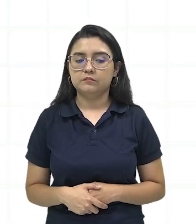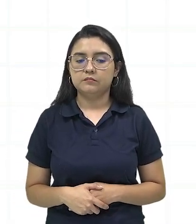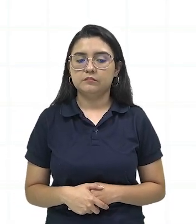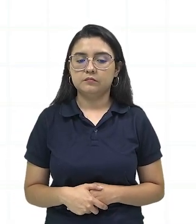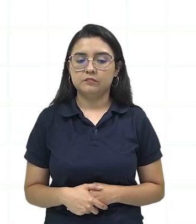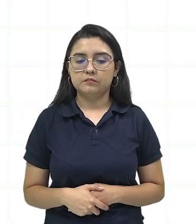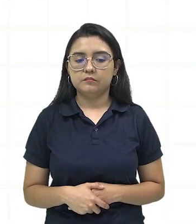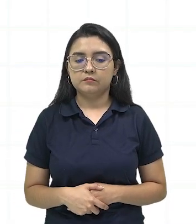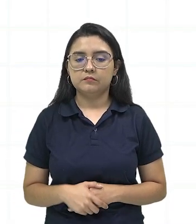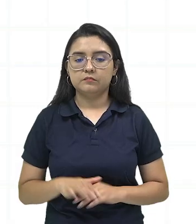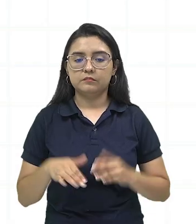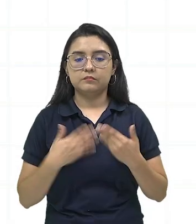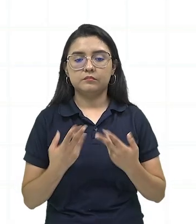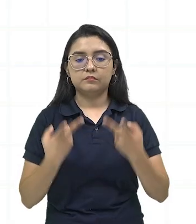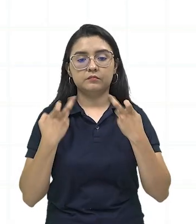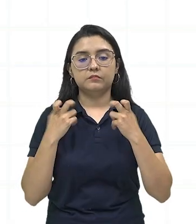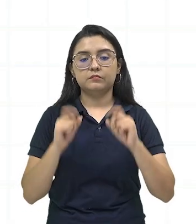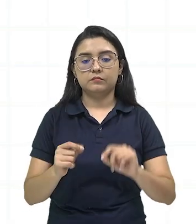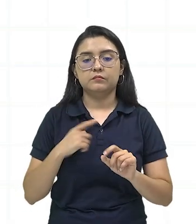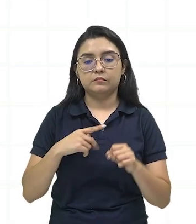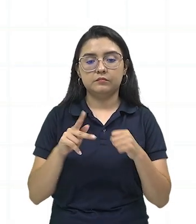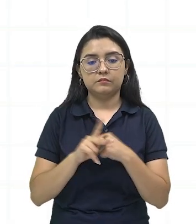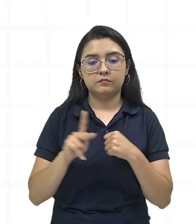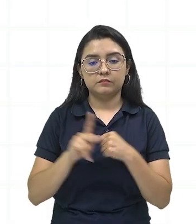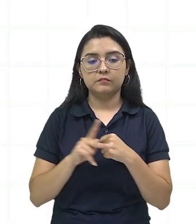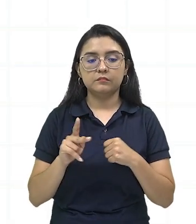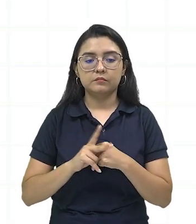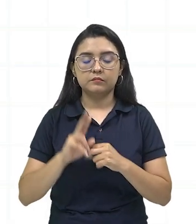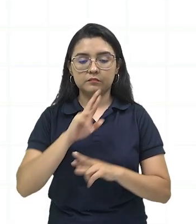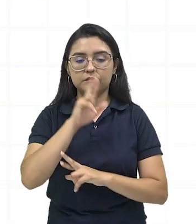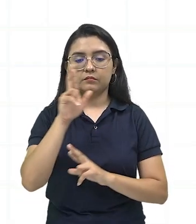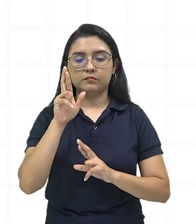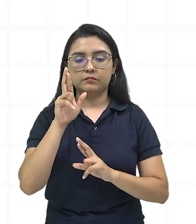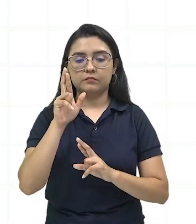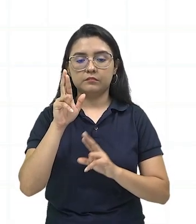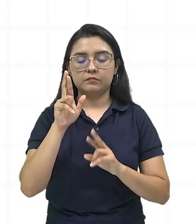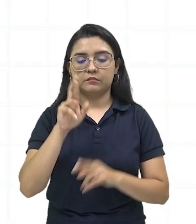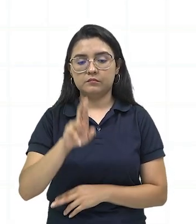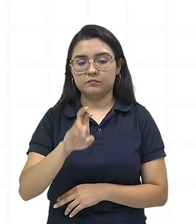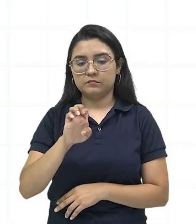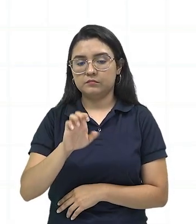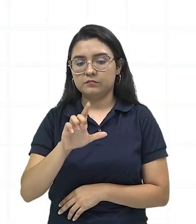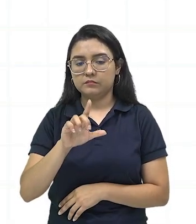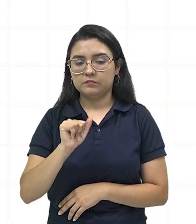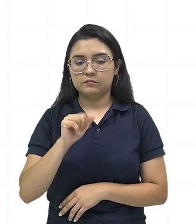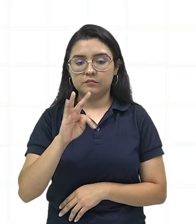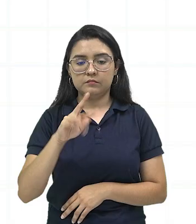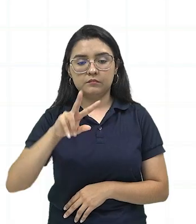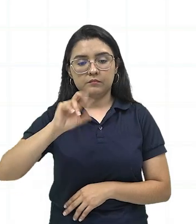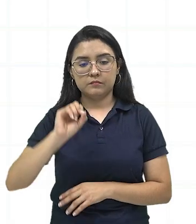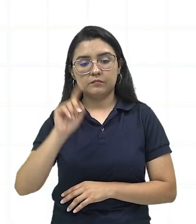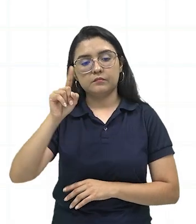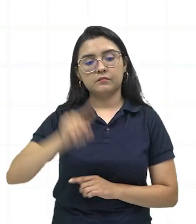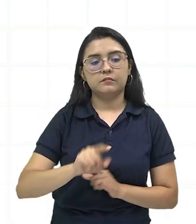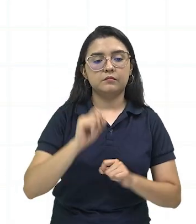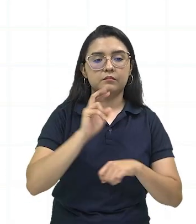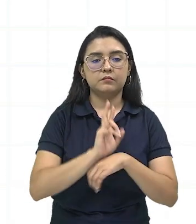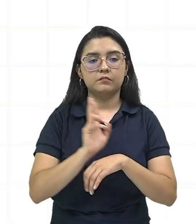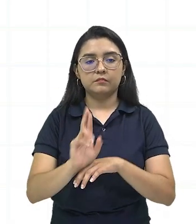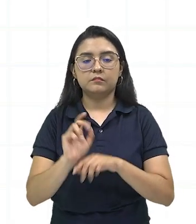tá? Então, vejam que o pronome relativo, ele realmente é um mecanismo, tá,